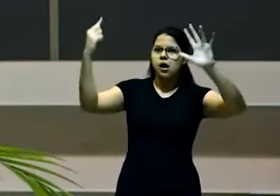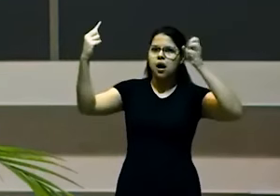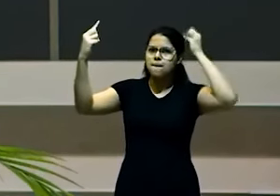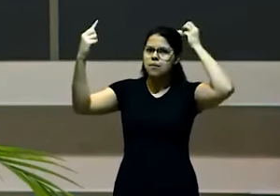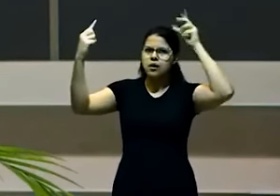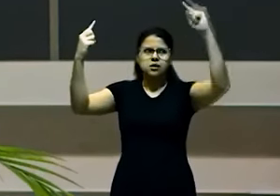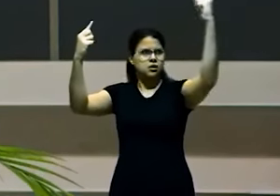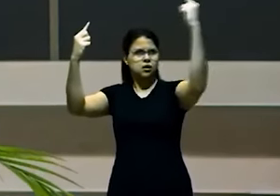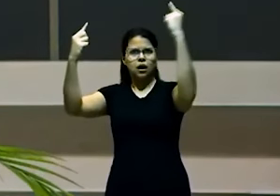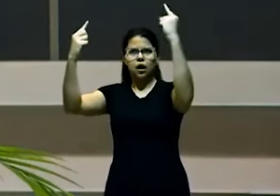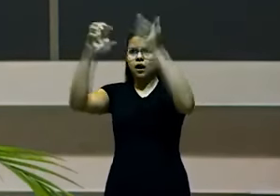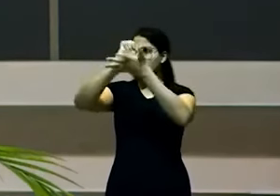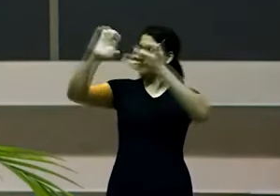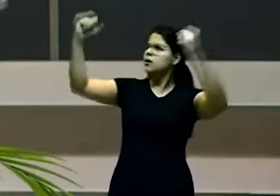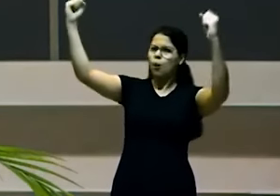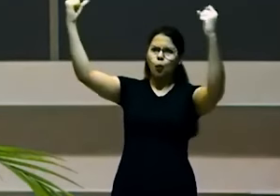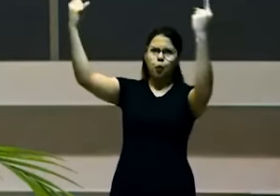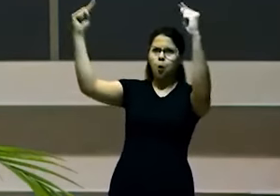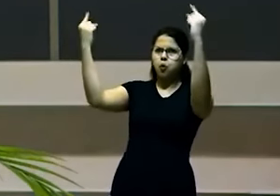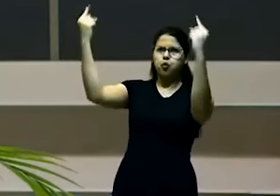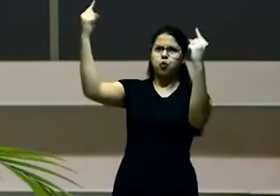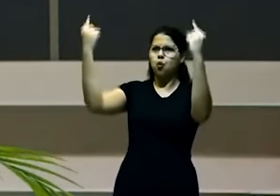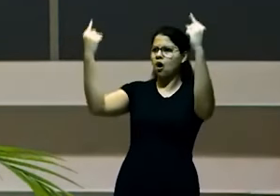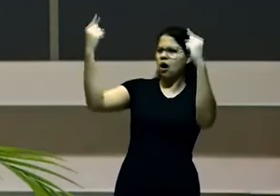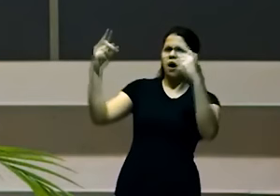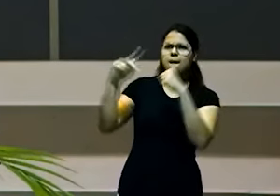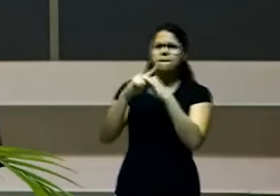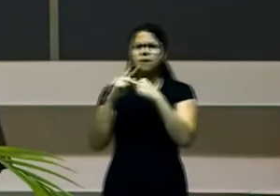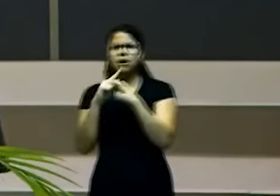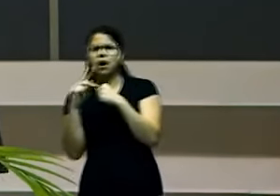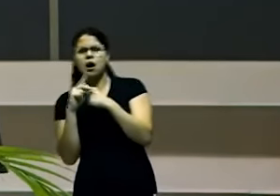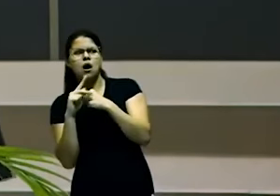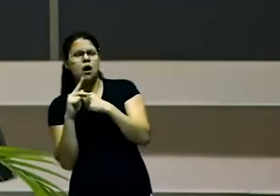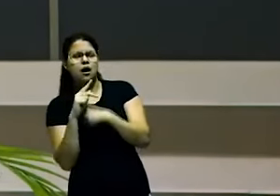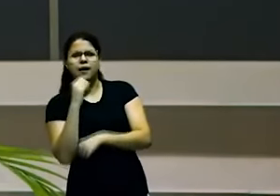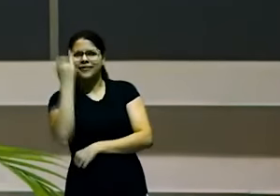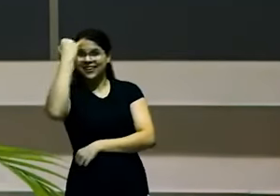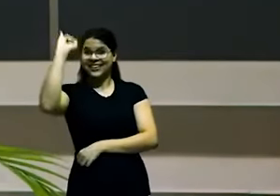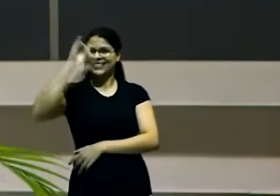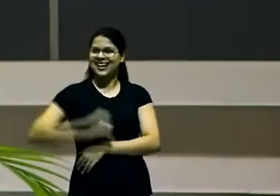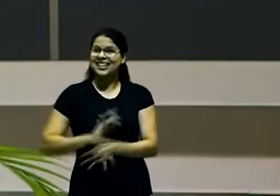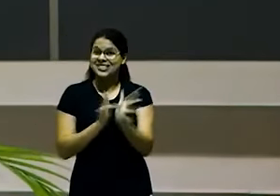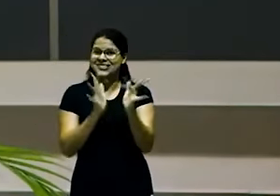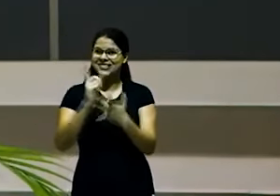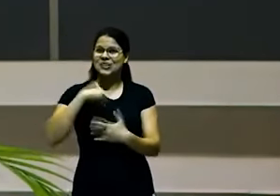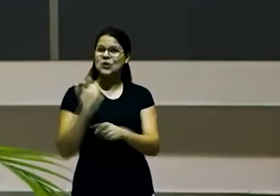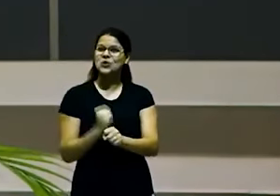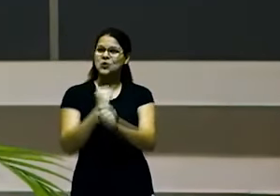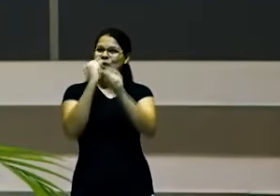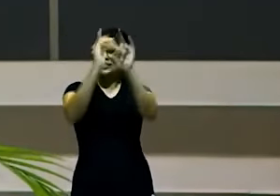jeito dele disse assim Jesus por que que a gente não faz uma tenda E aí nós ficamos